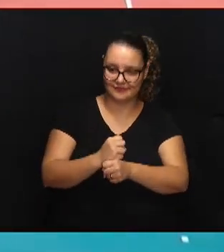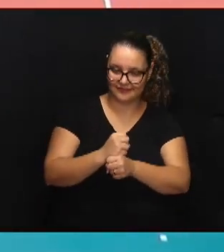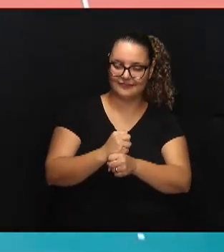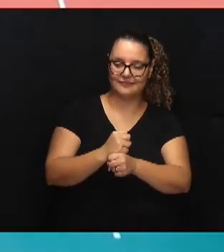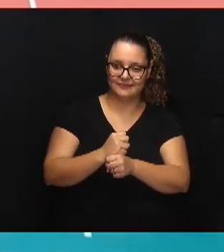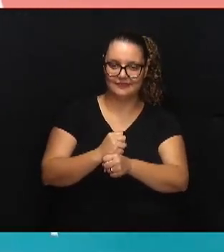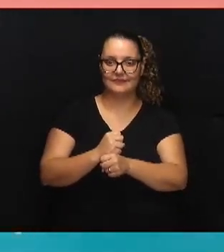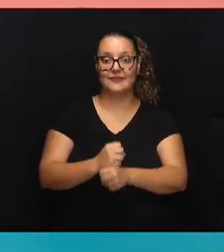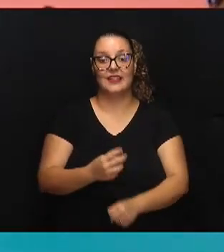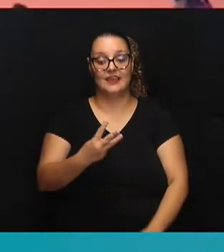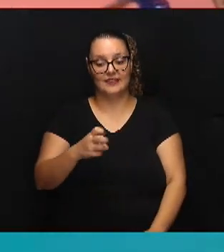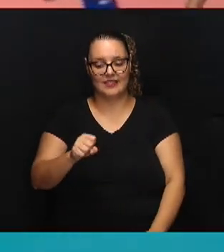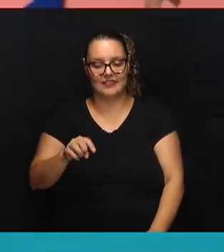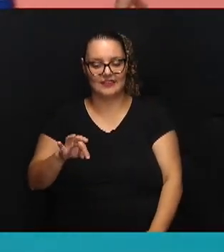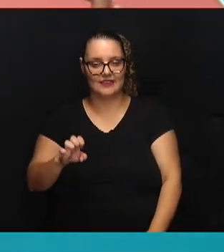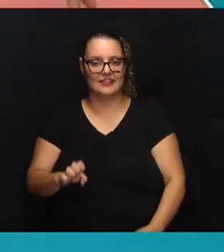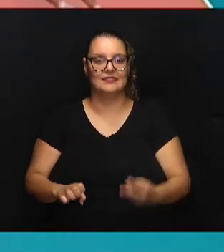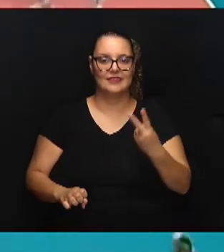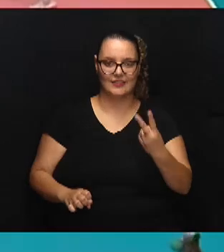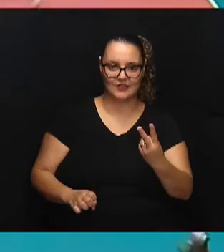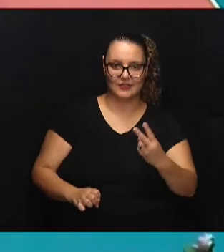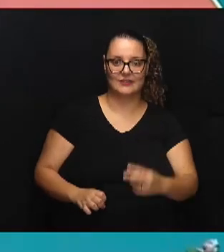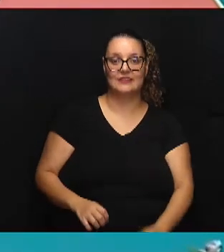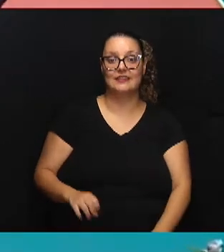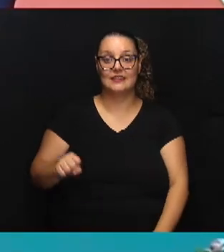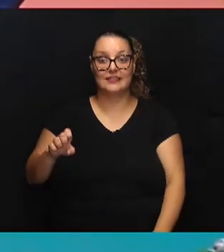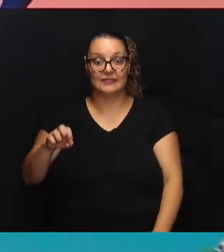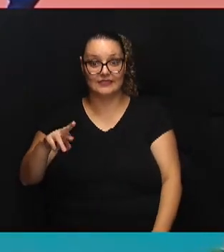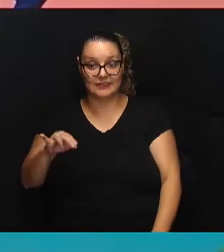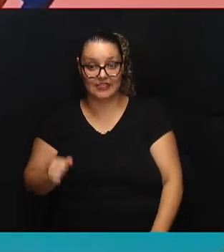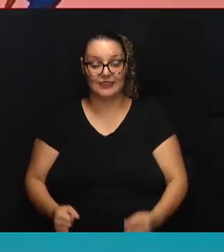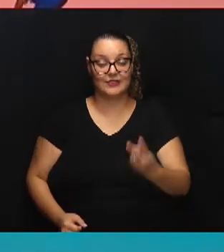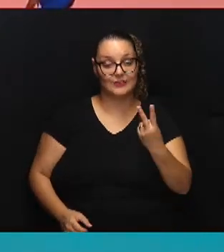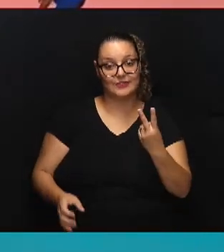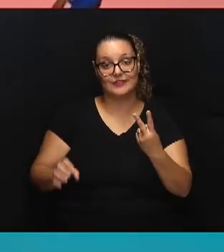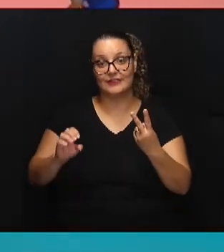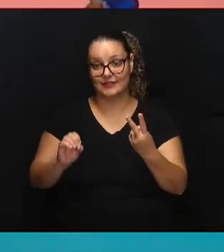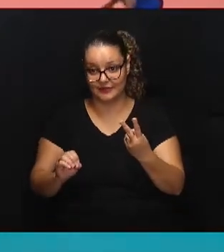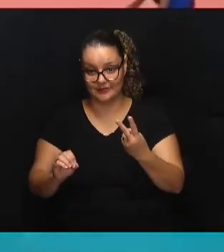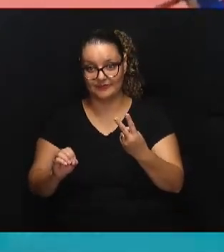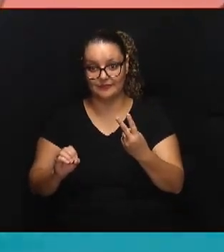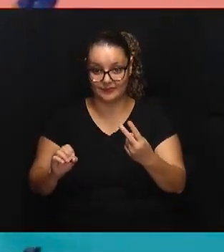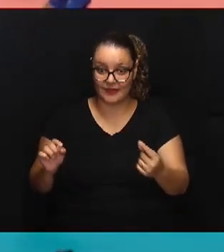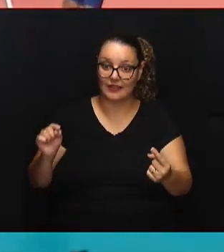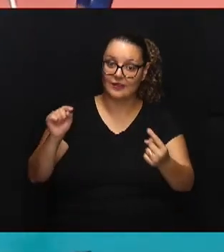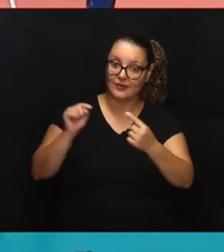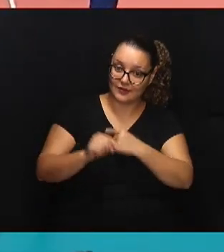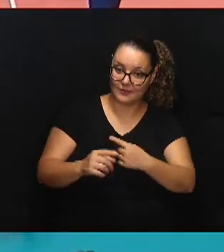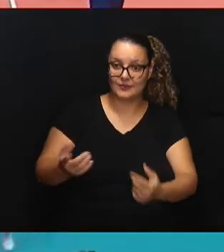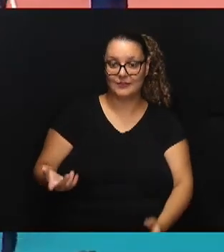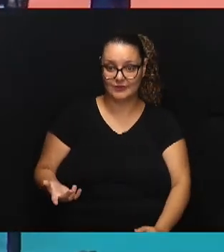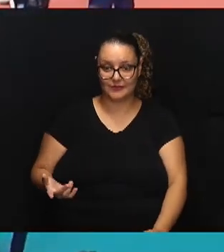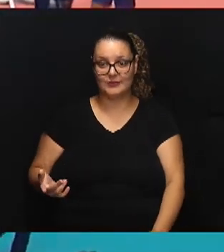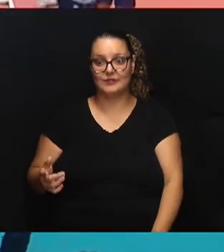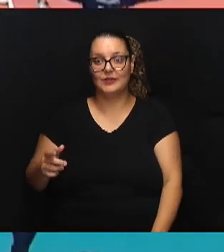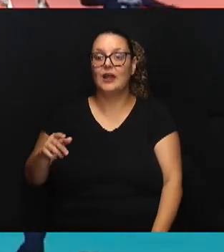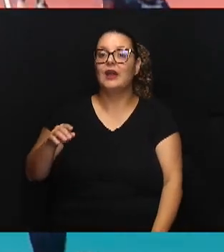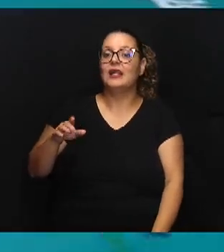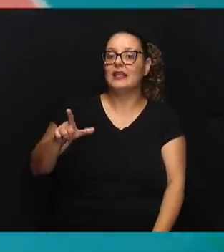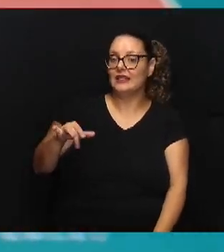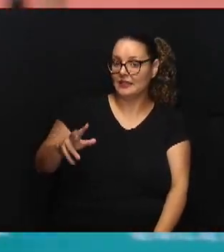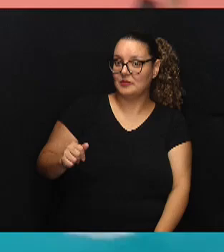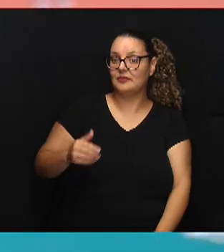partida em 3-2 e a série em 2-0. O oposto Bruno Lima foi eleito o melhor em